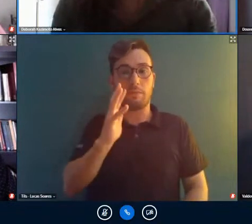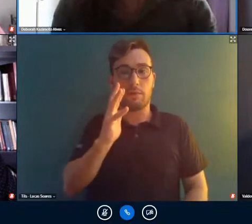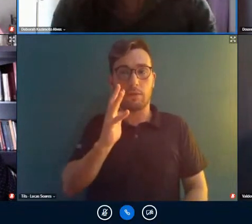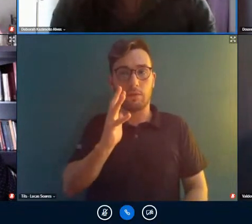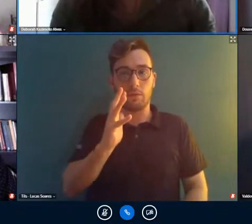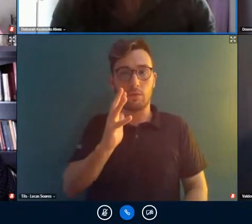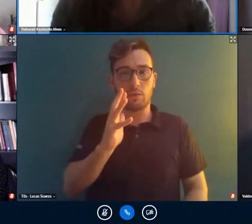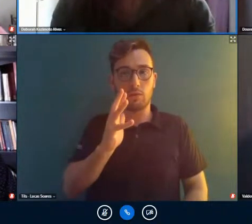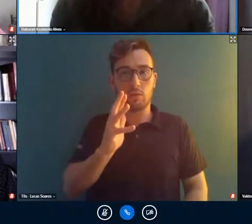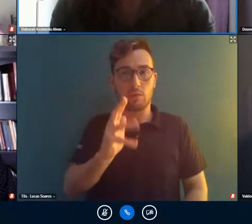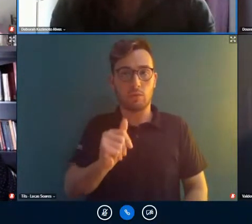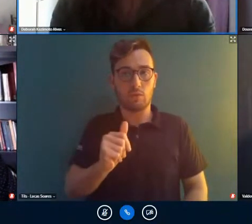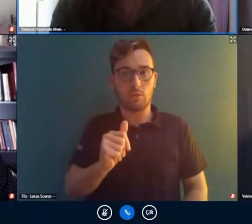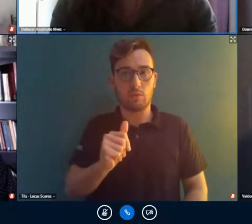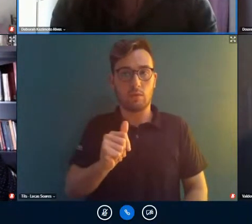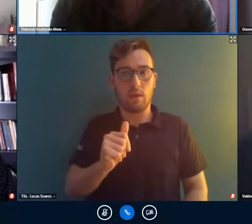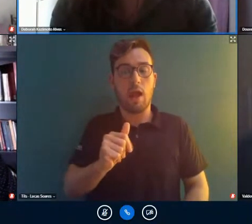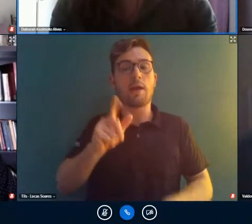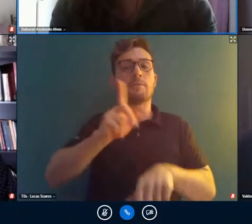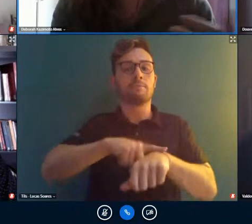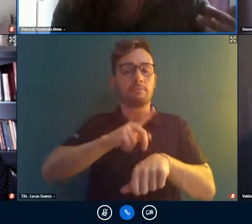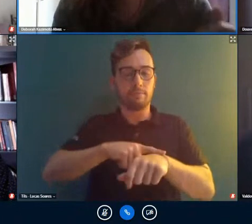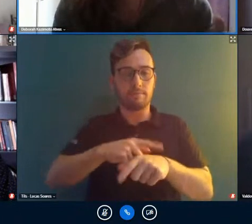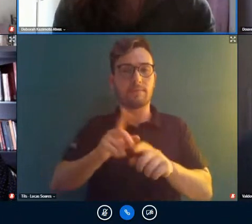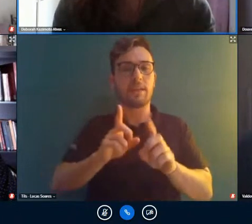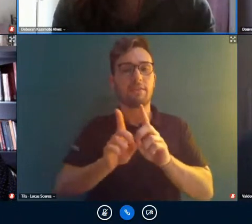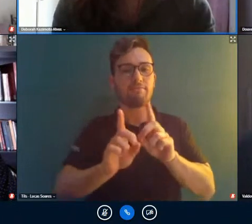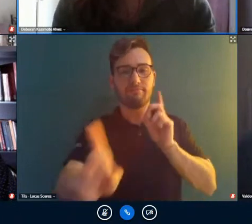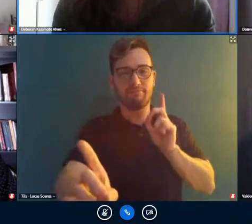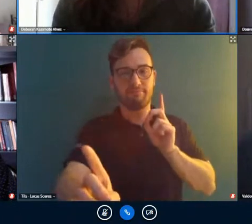que participa do evento, foi um grande embaque, mas a gente,